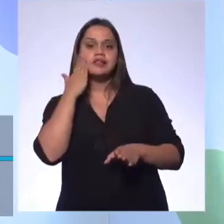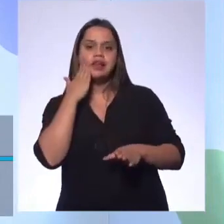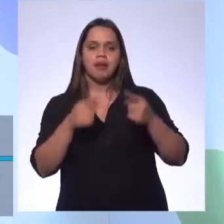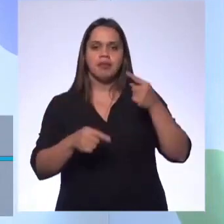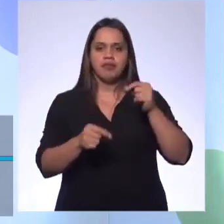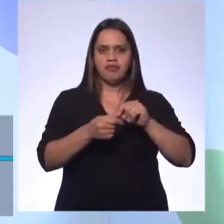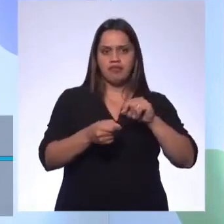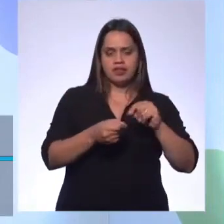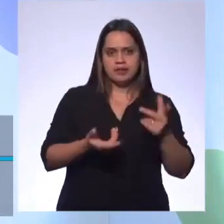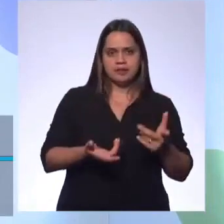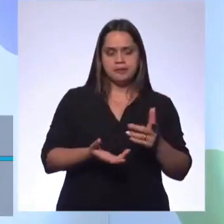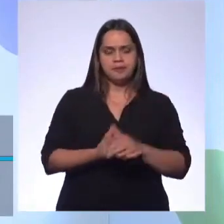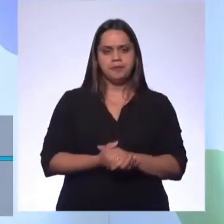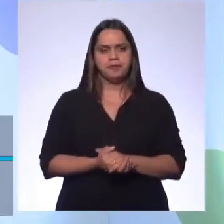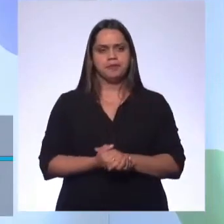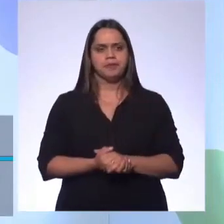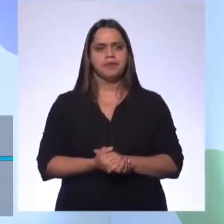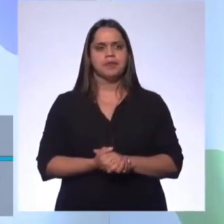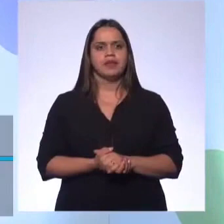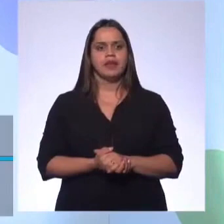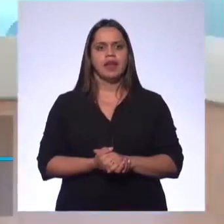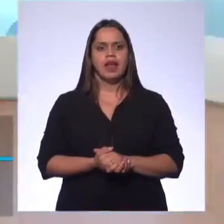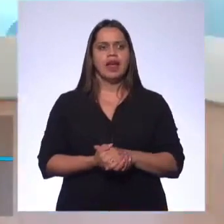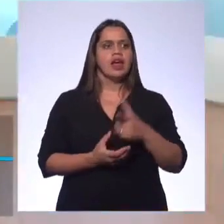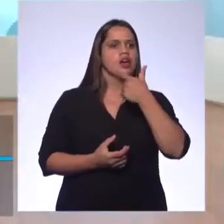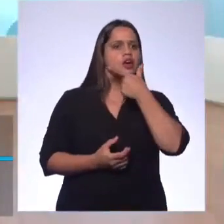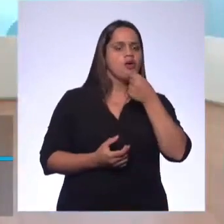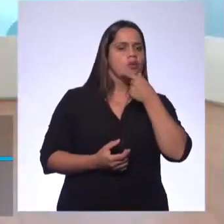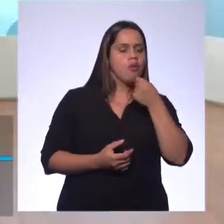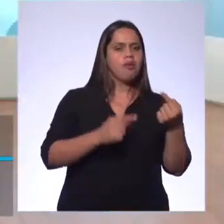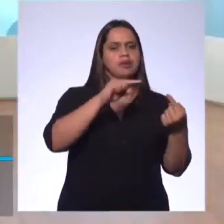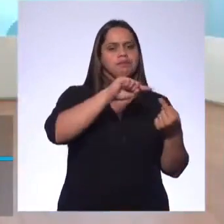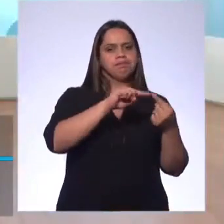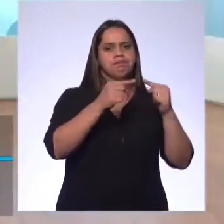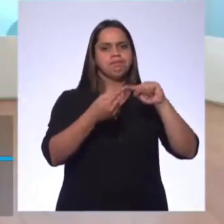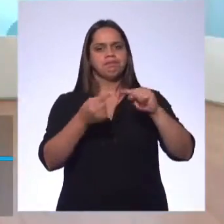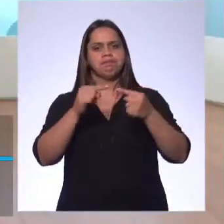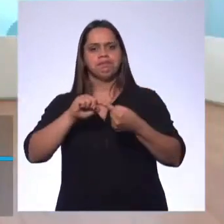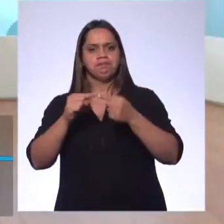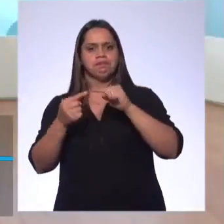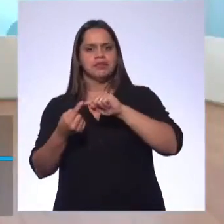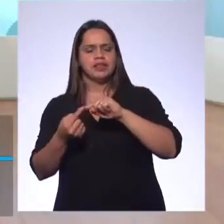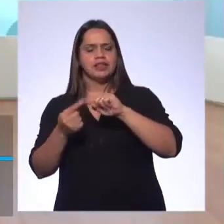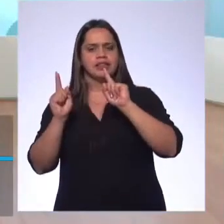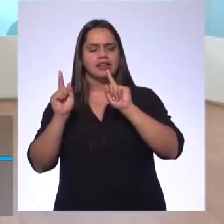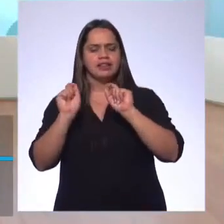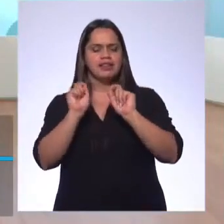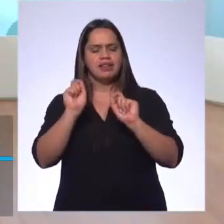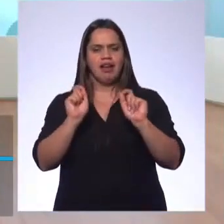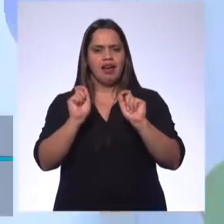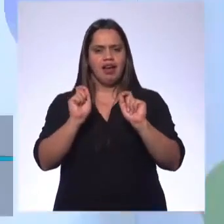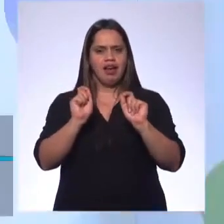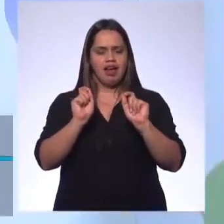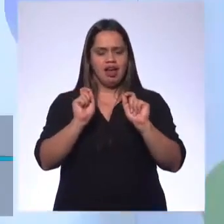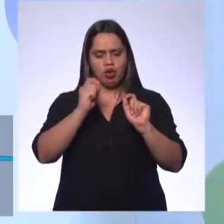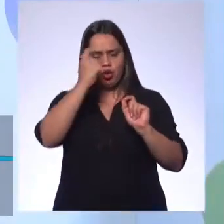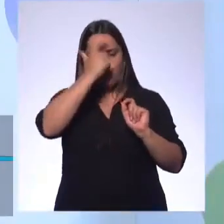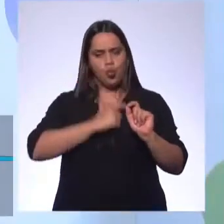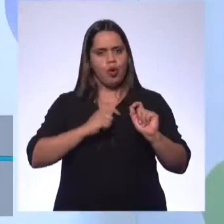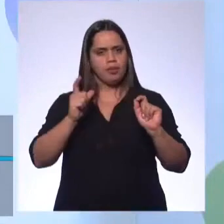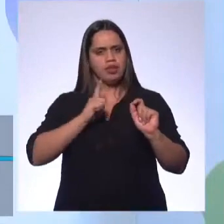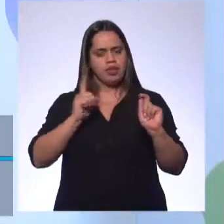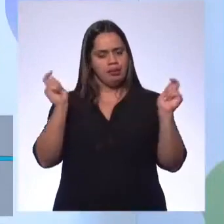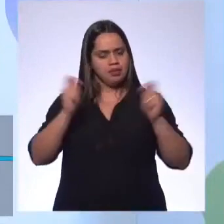Então, veja, o homem né, que se conectam, que é justamente essa capacidade humana de construir ferramentas e